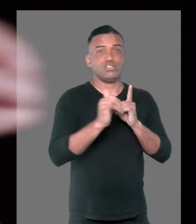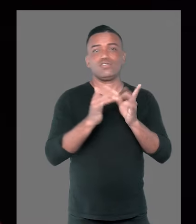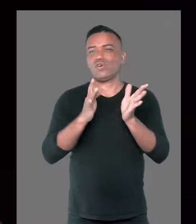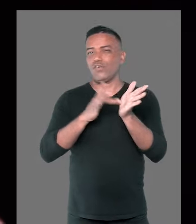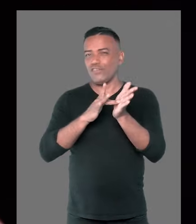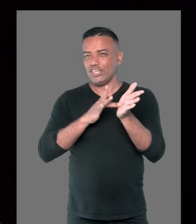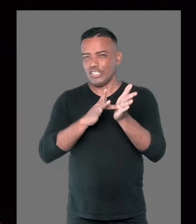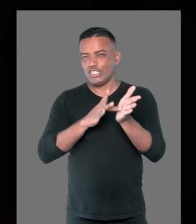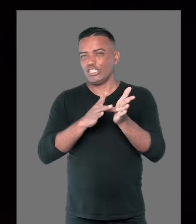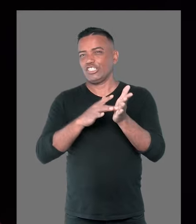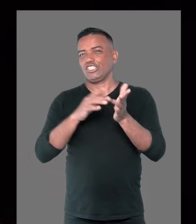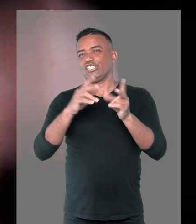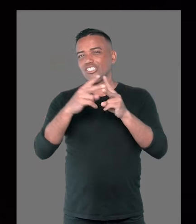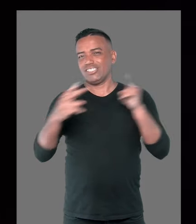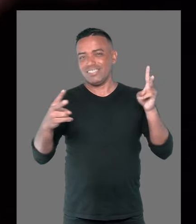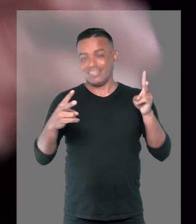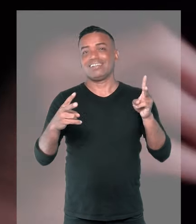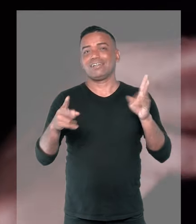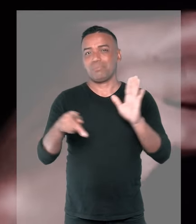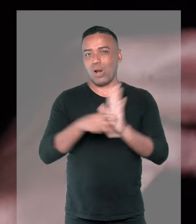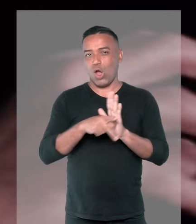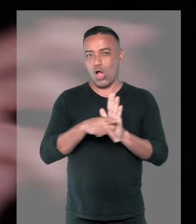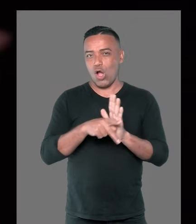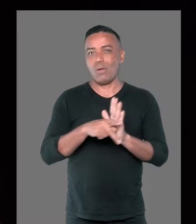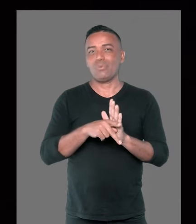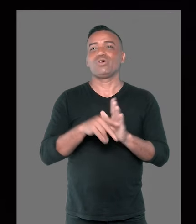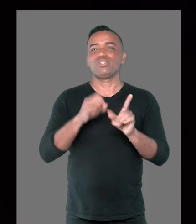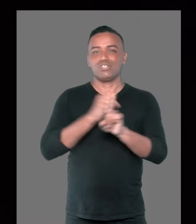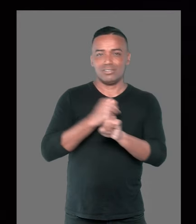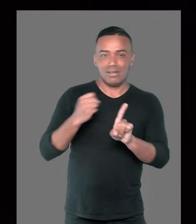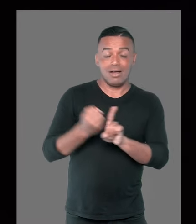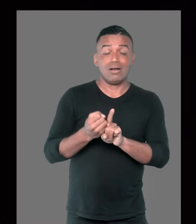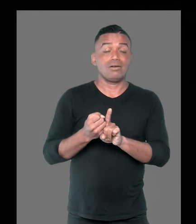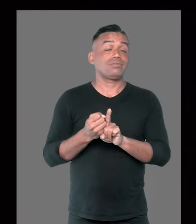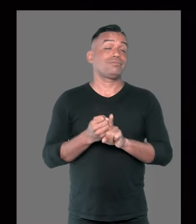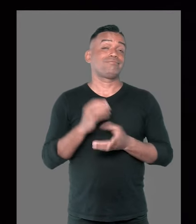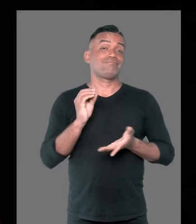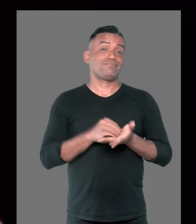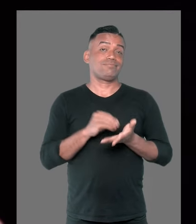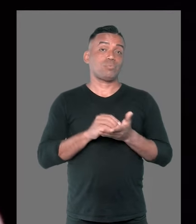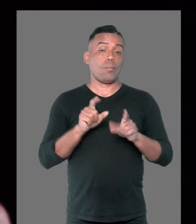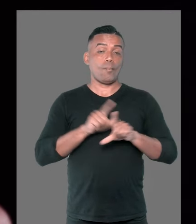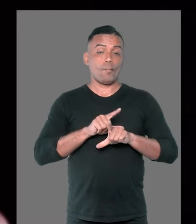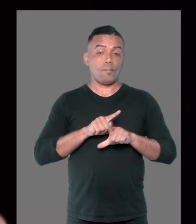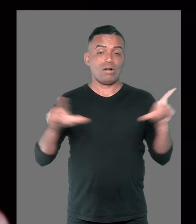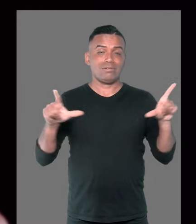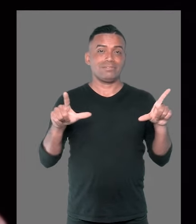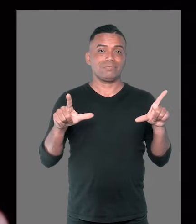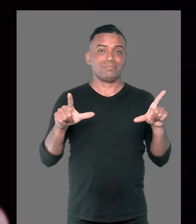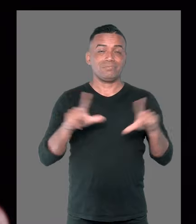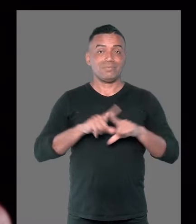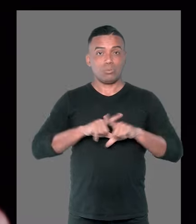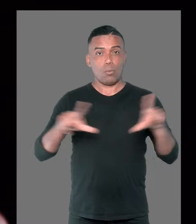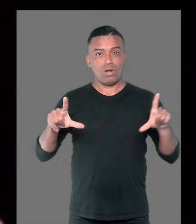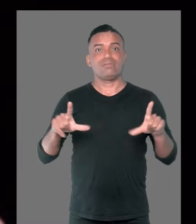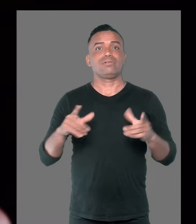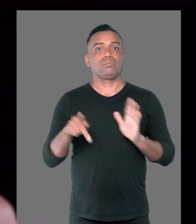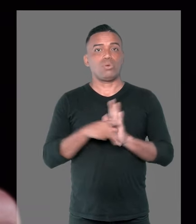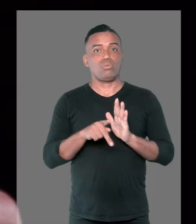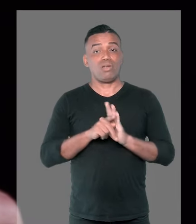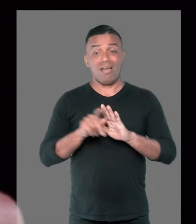espaço informacional das dimensões físicas e social está vazio ou não está preenchido pelos